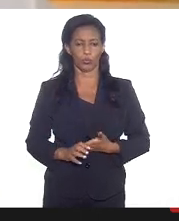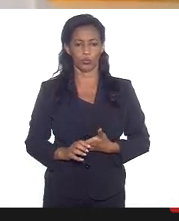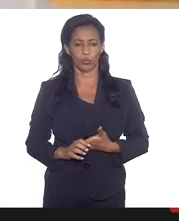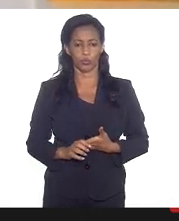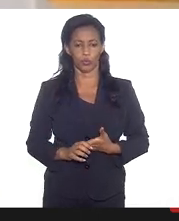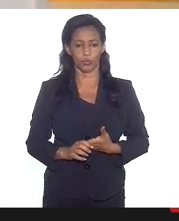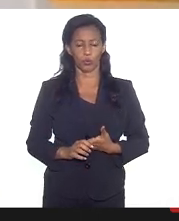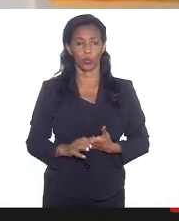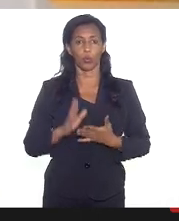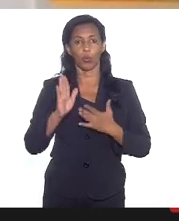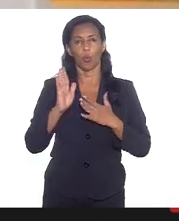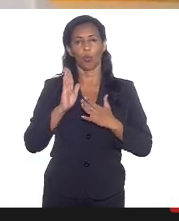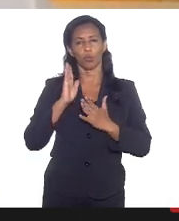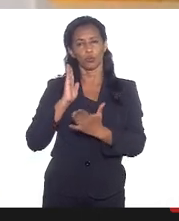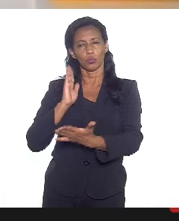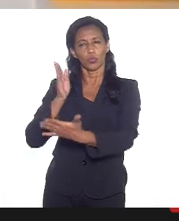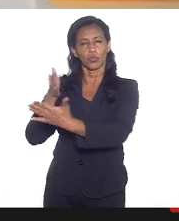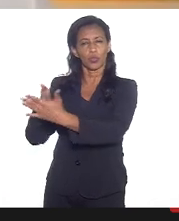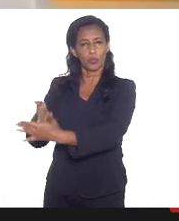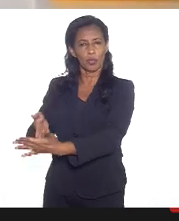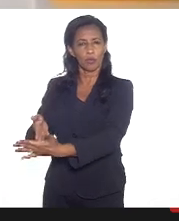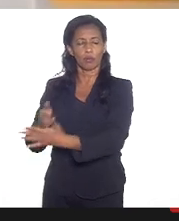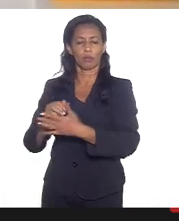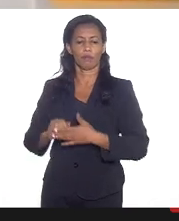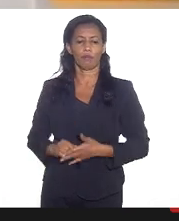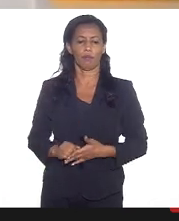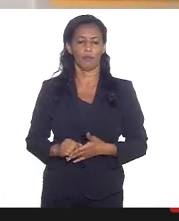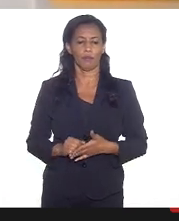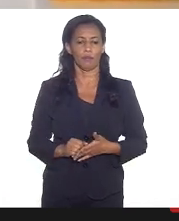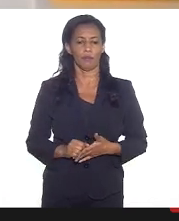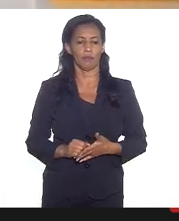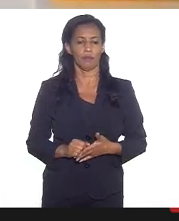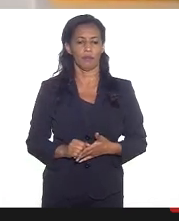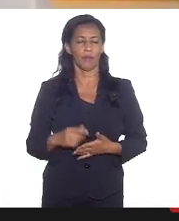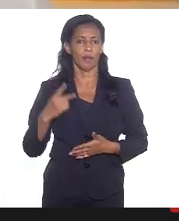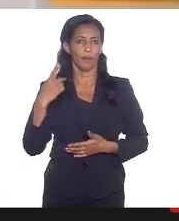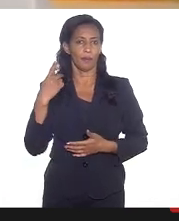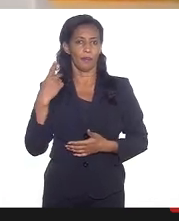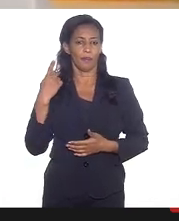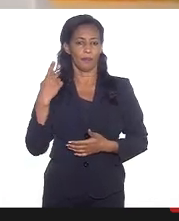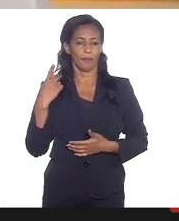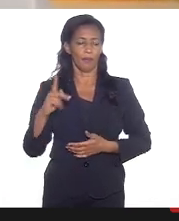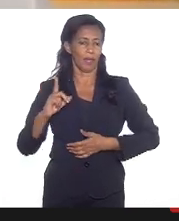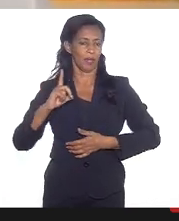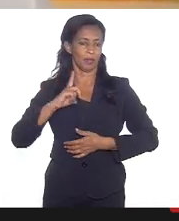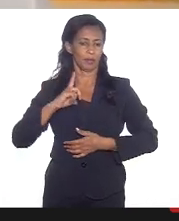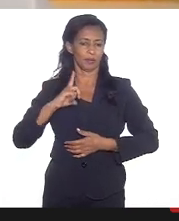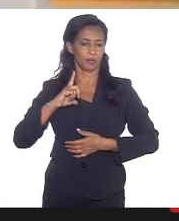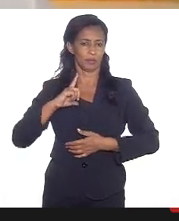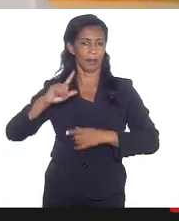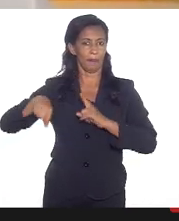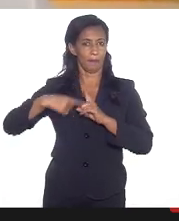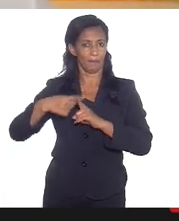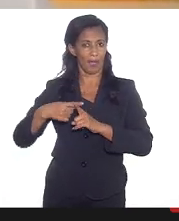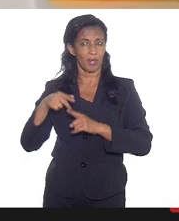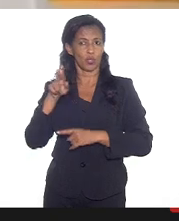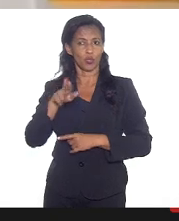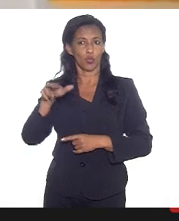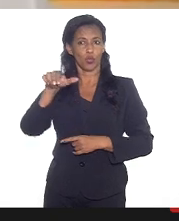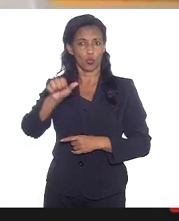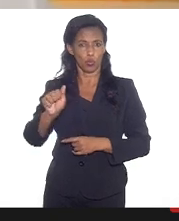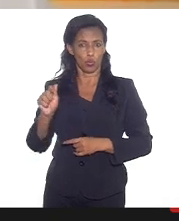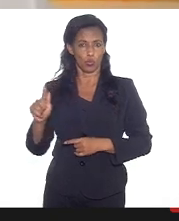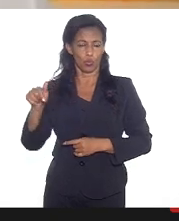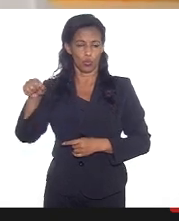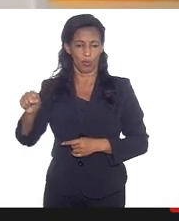um direcionamento, assim, é que para que haja mais uso do gás no Estado,